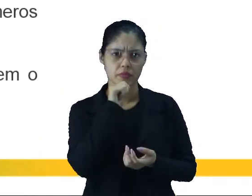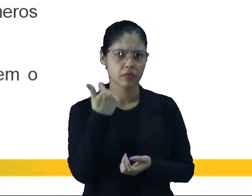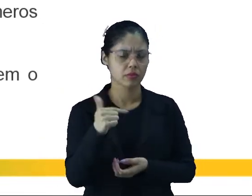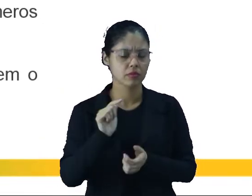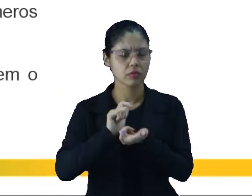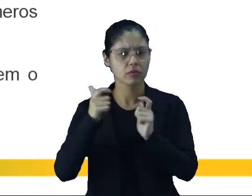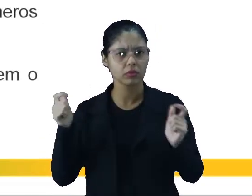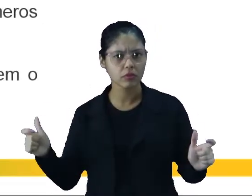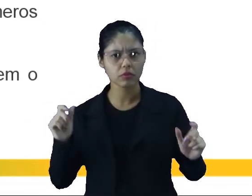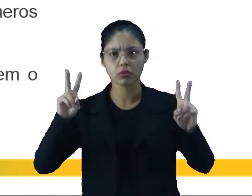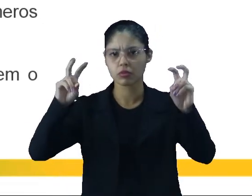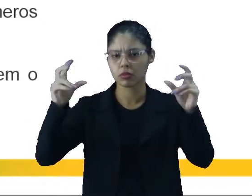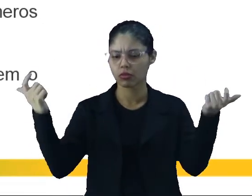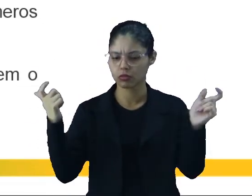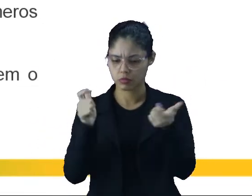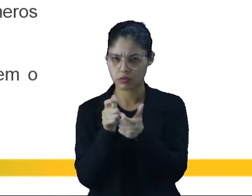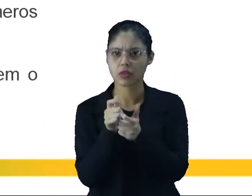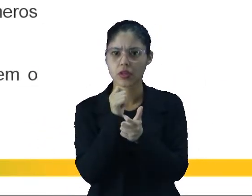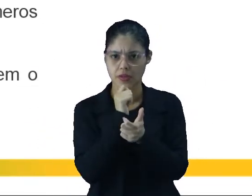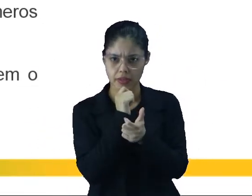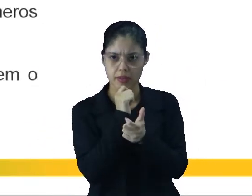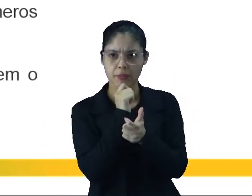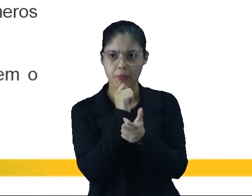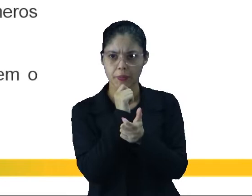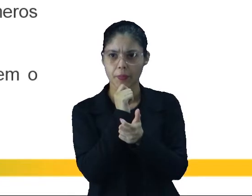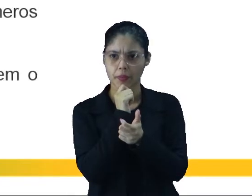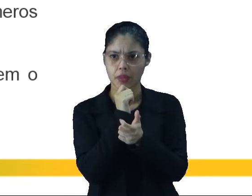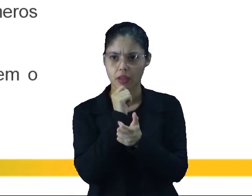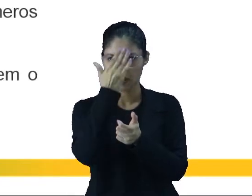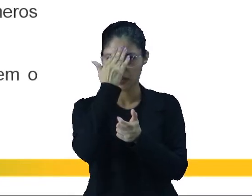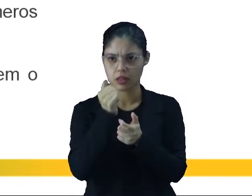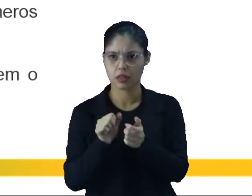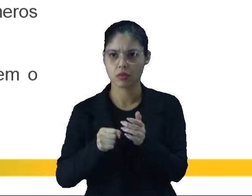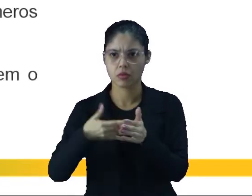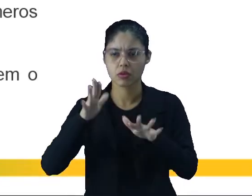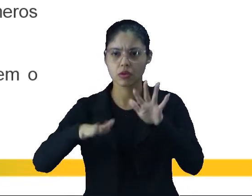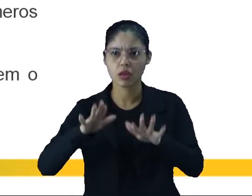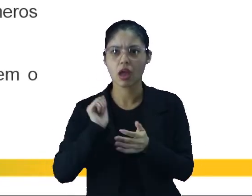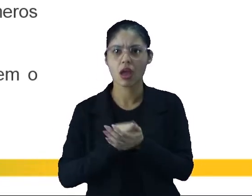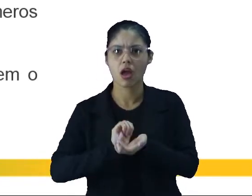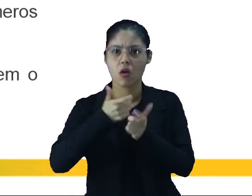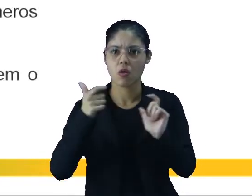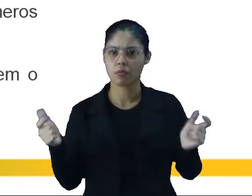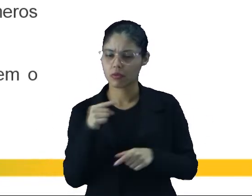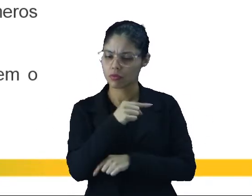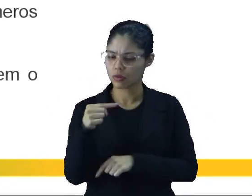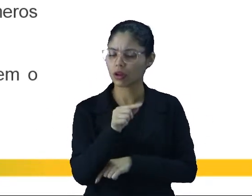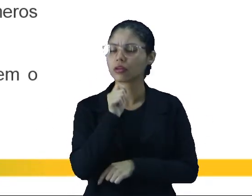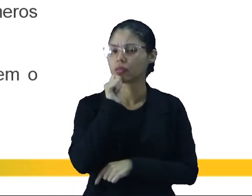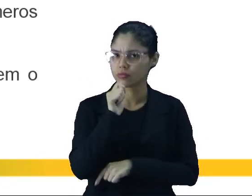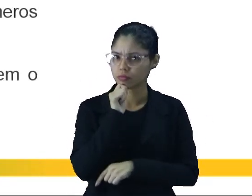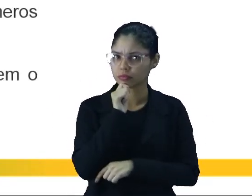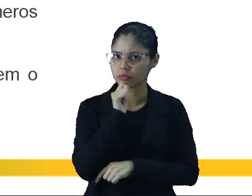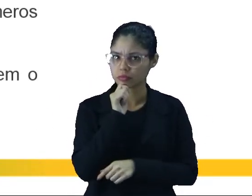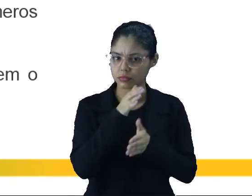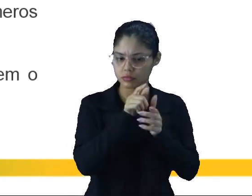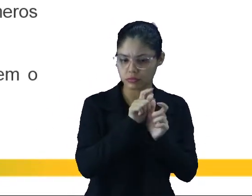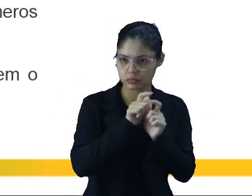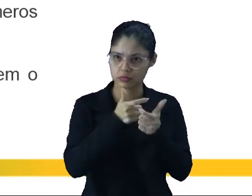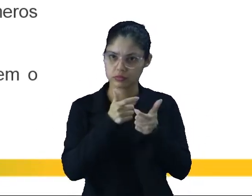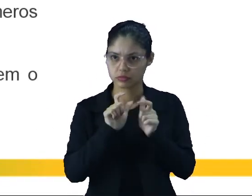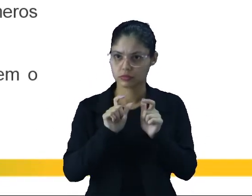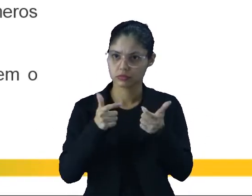está aumentando, os termos estão diminuindo. Você sabe muito bem que quando eu aumento os números e o sinal é negativo, na verdade ela está